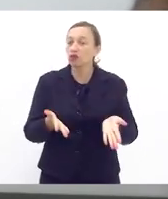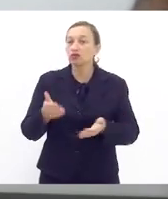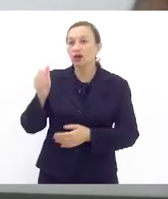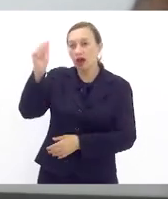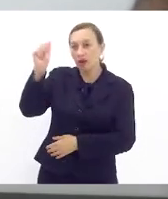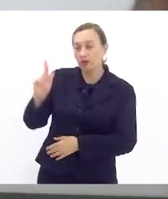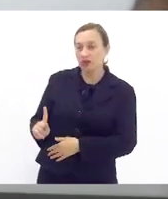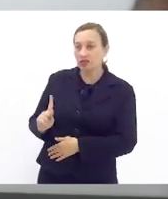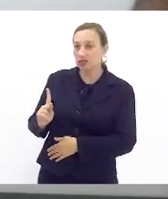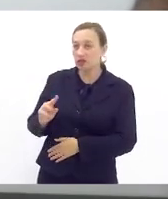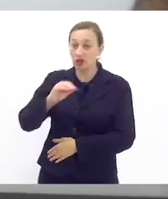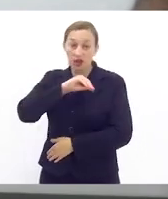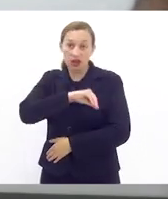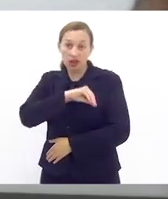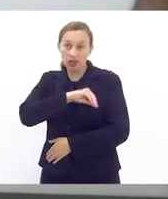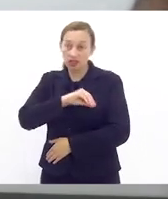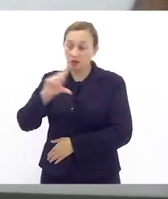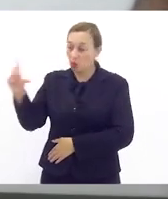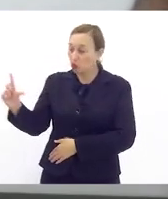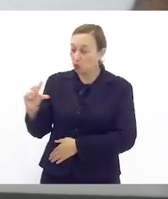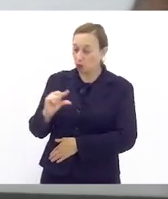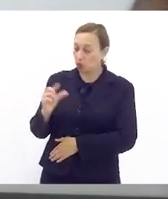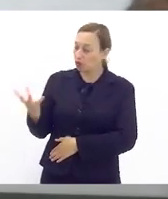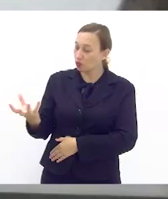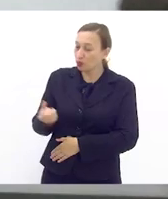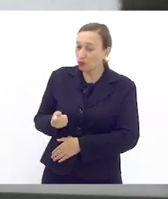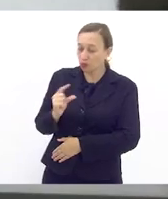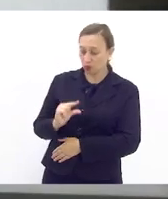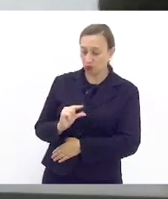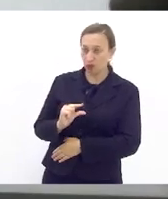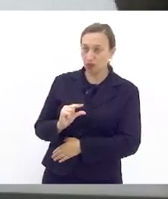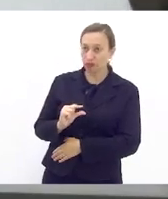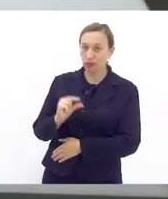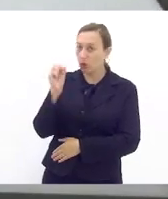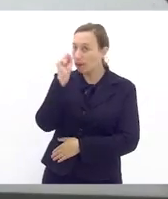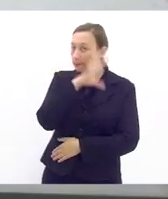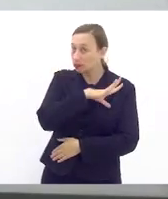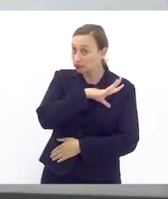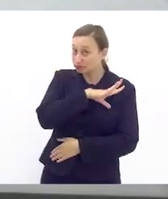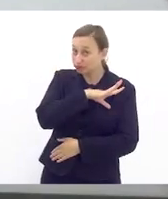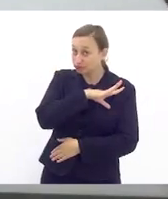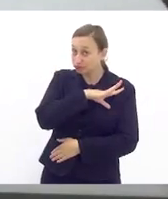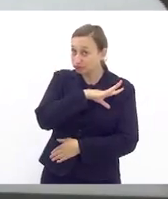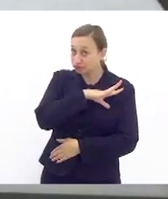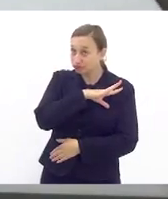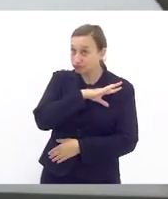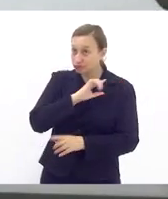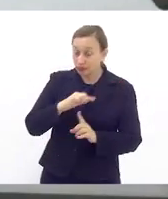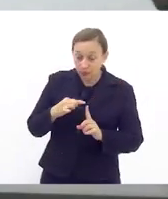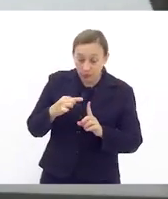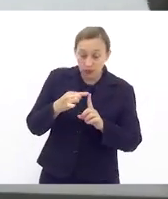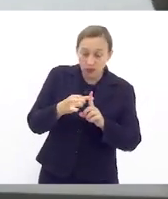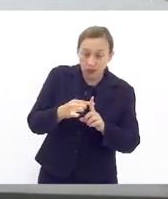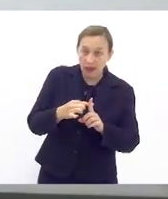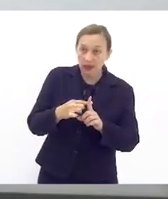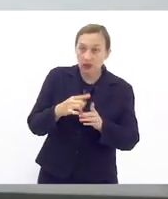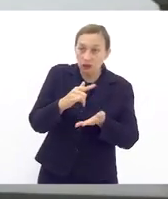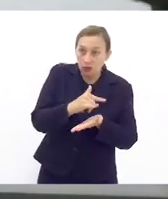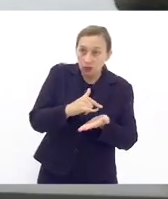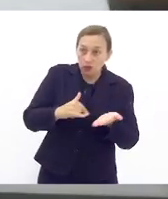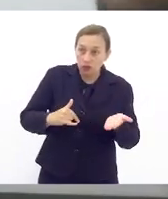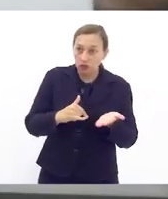ganhando recebendo abaixo do mínimo que é um absurdo recebem complemento nos seus contracheques